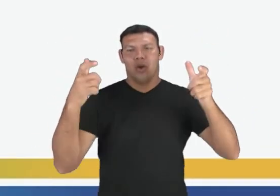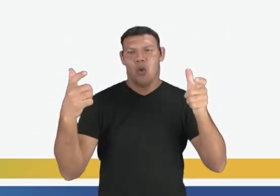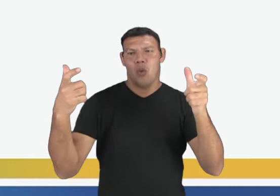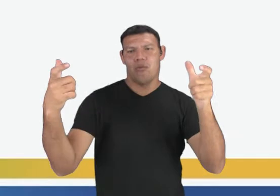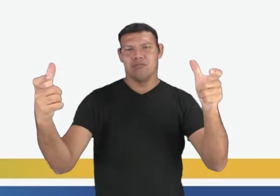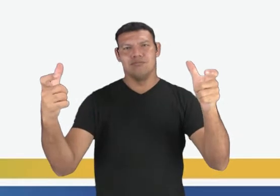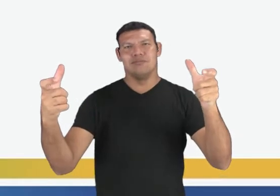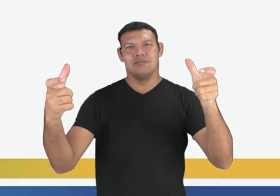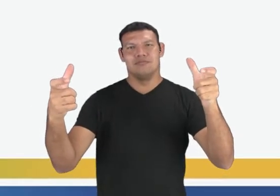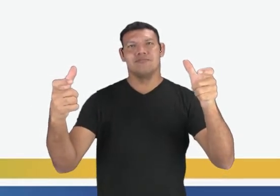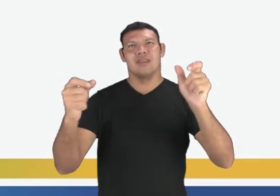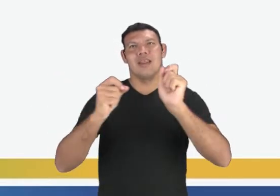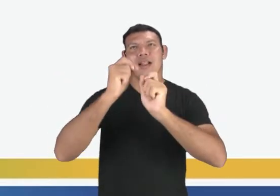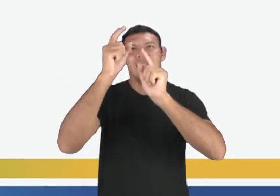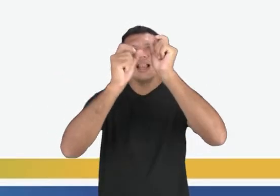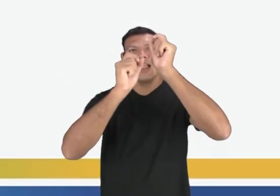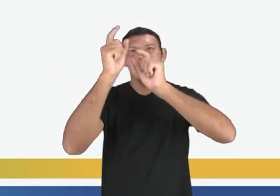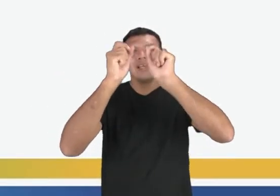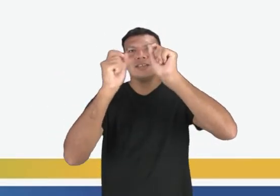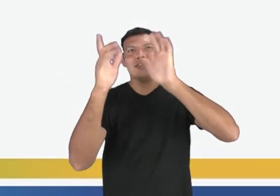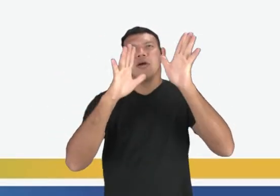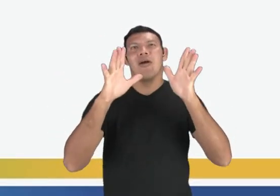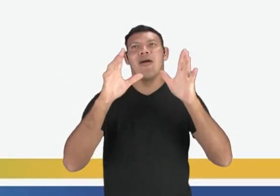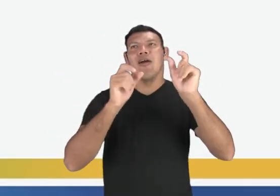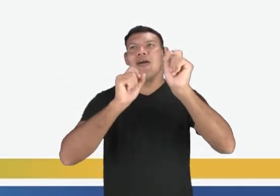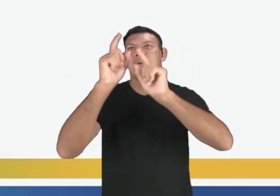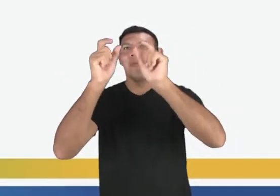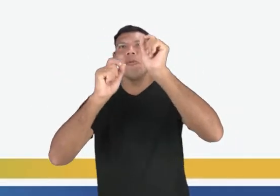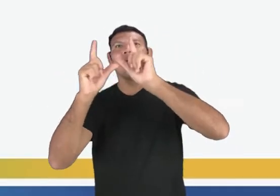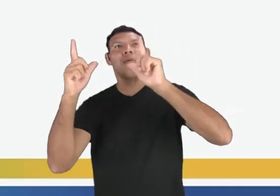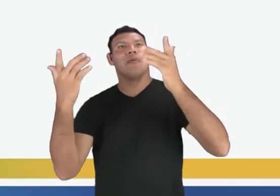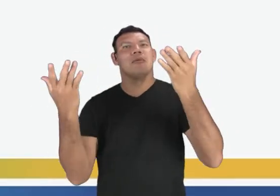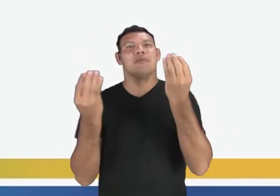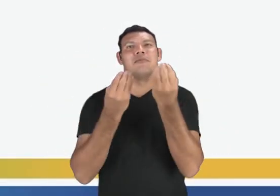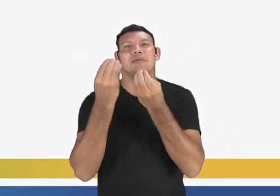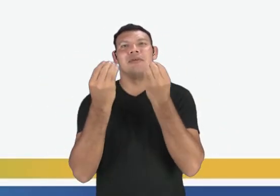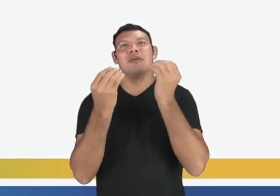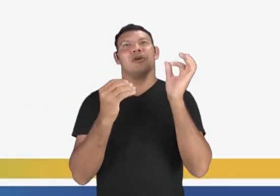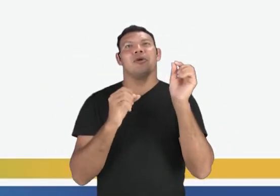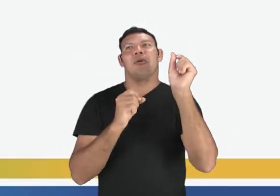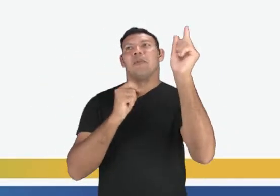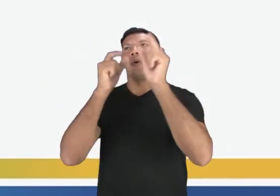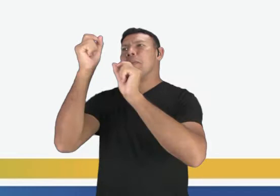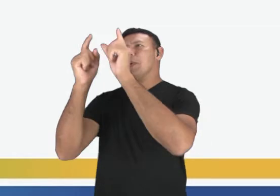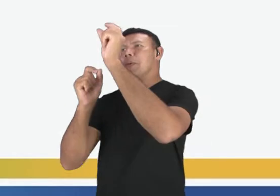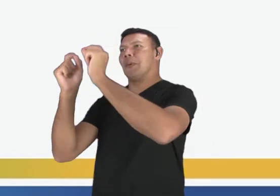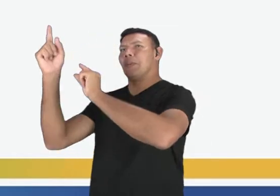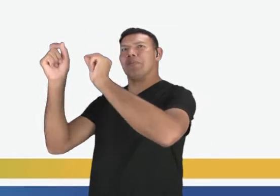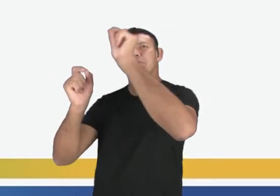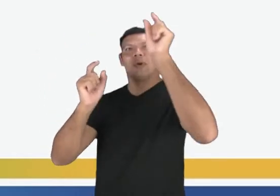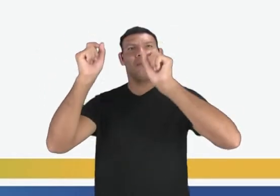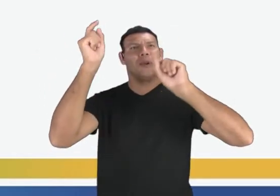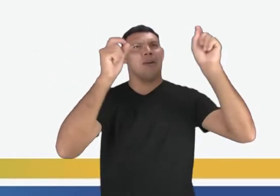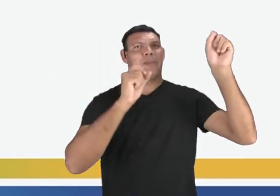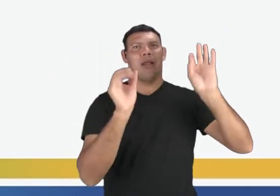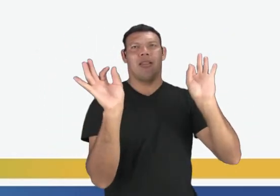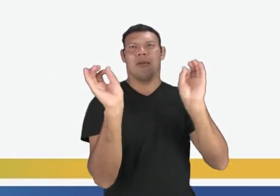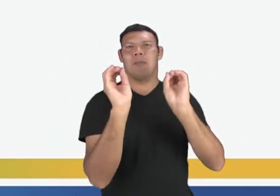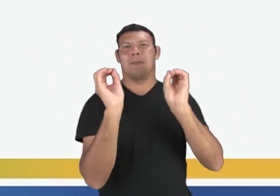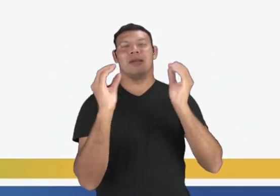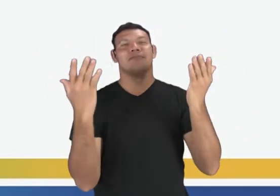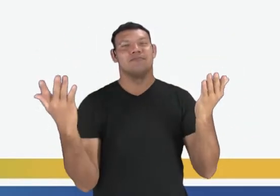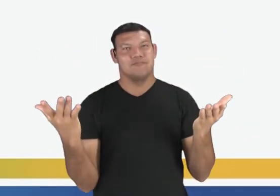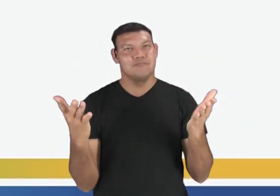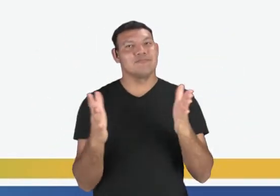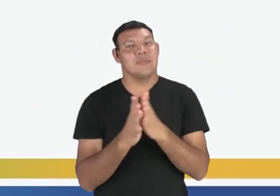pelo qual as estrelas poderiam viajar sem interromper sua trajetória. Então, estamos começando a